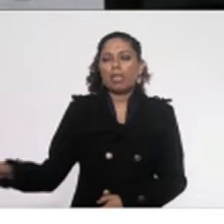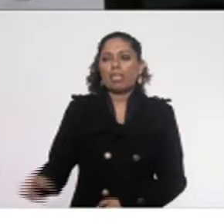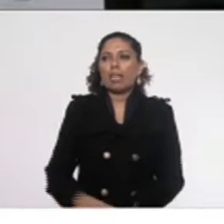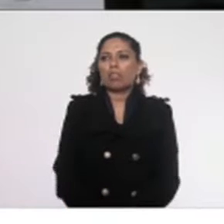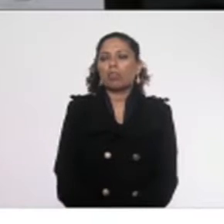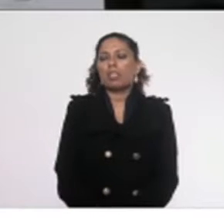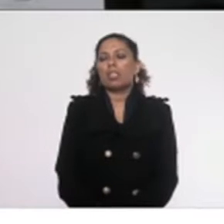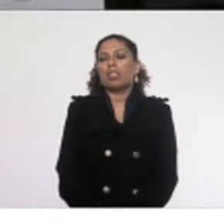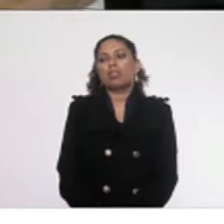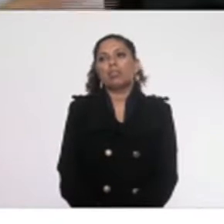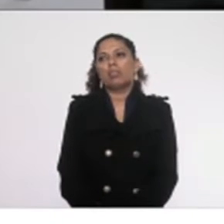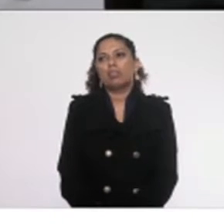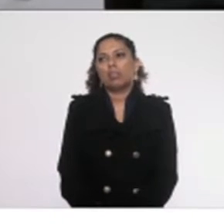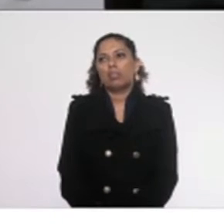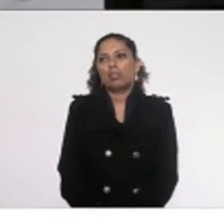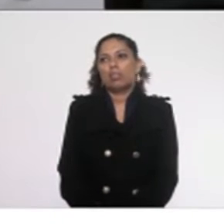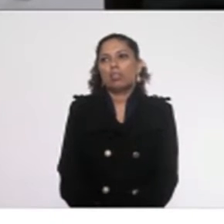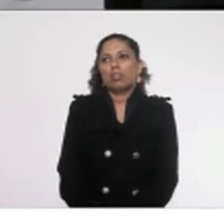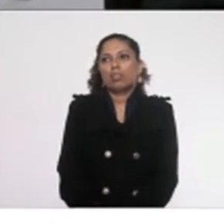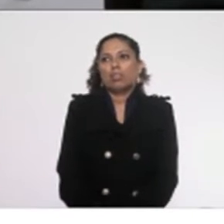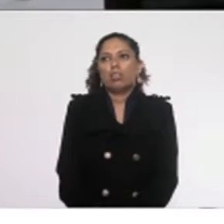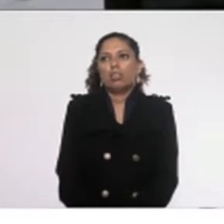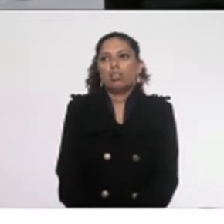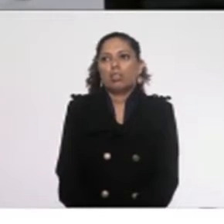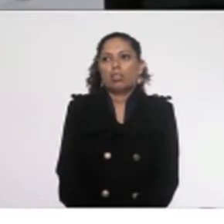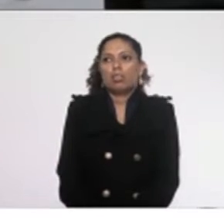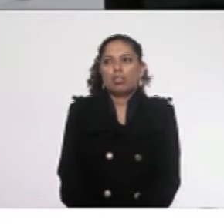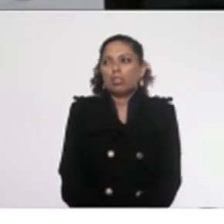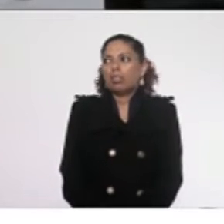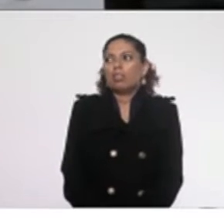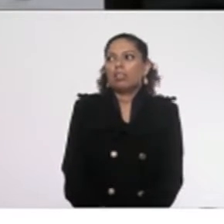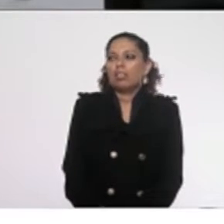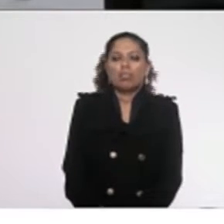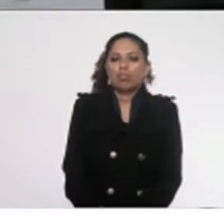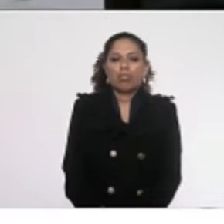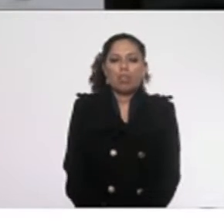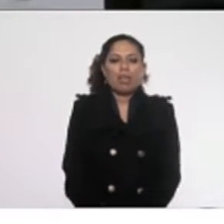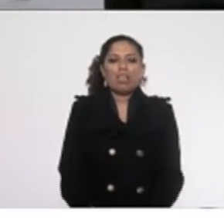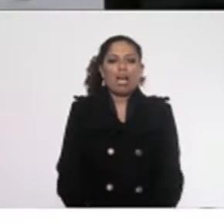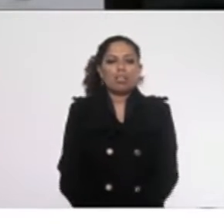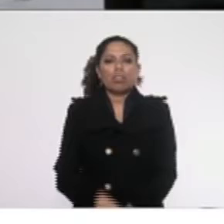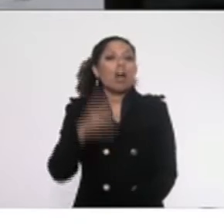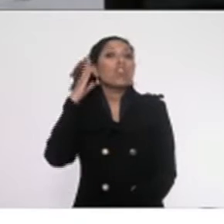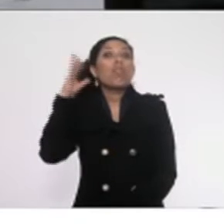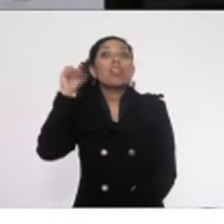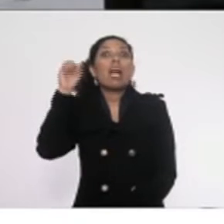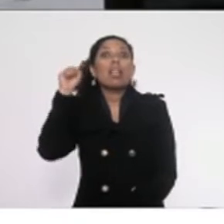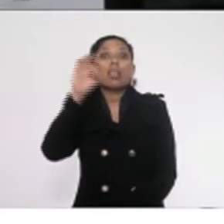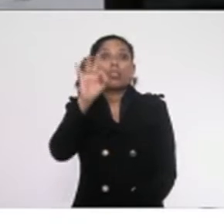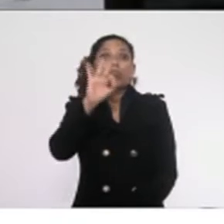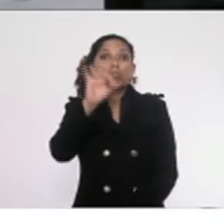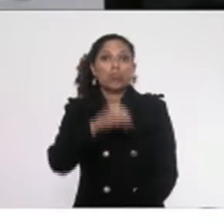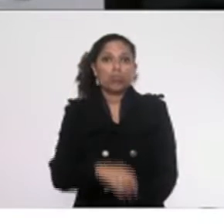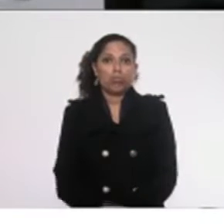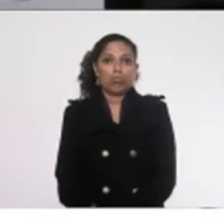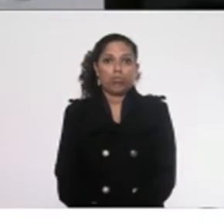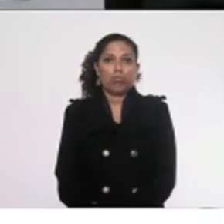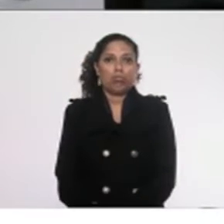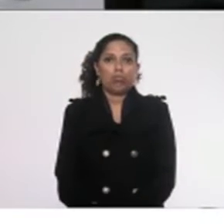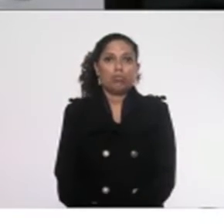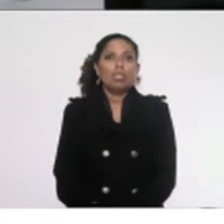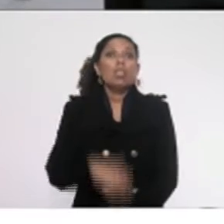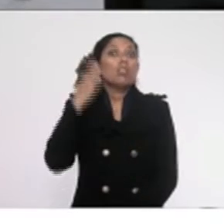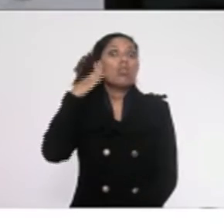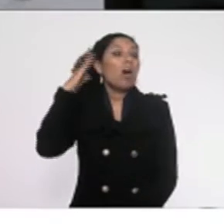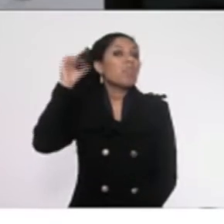fazemos interferências, é no sentido de aperfeiçoar, não é? O processo legislativo, ele se